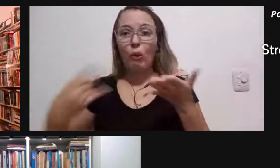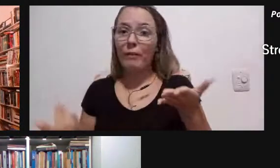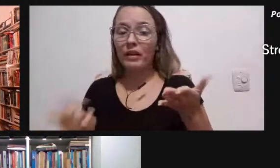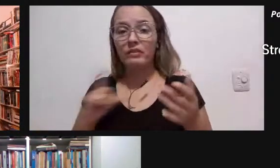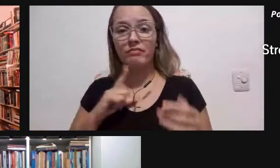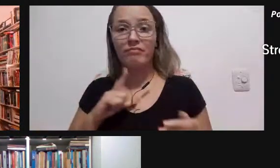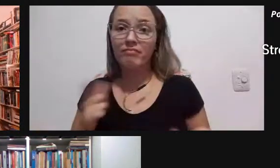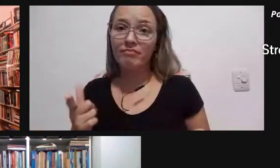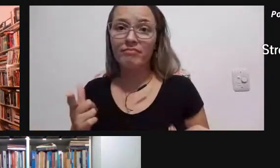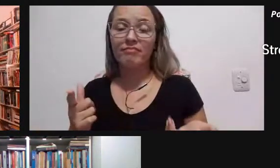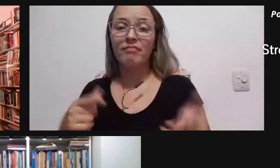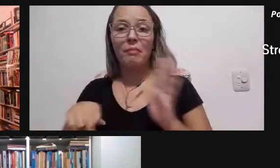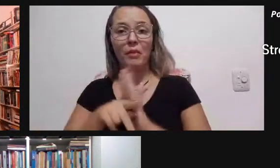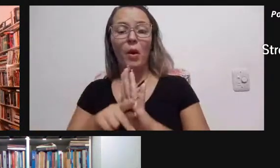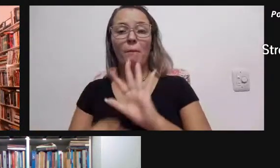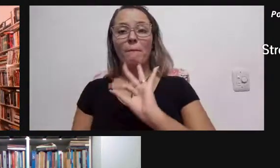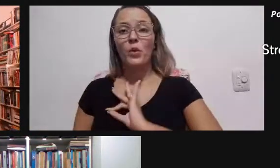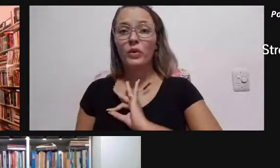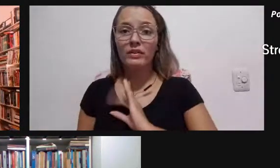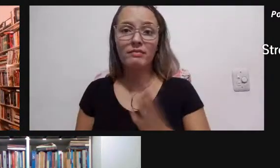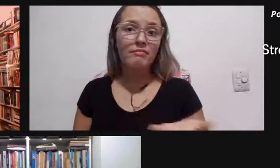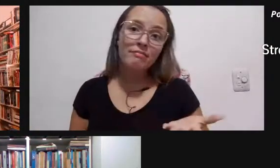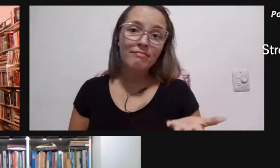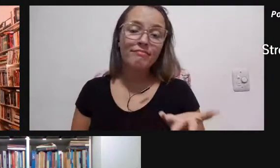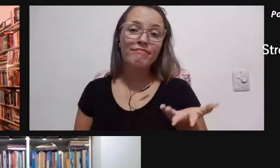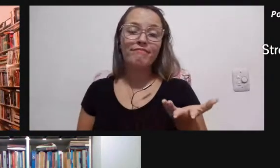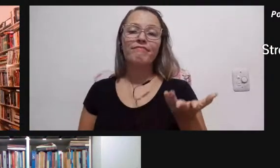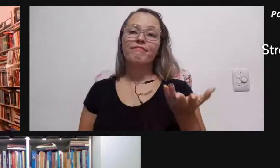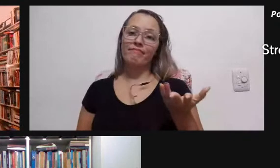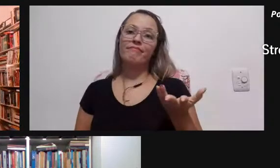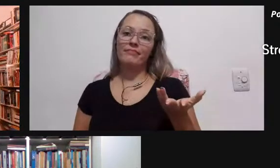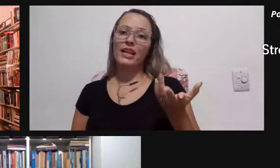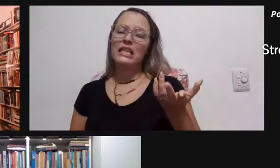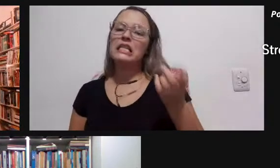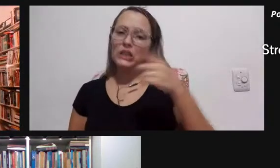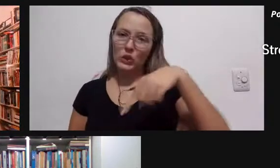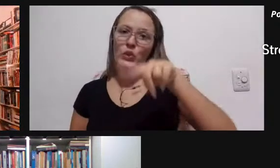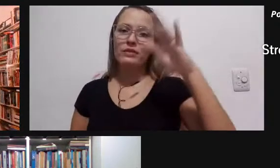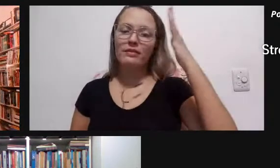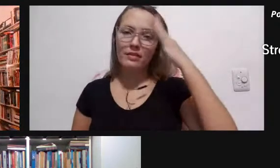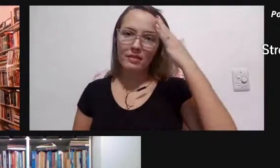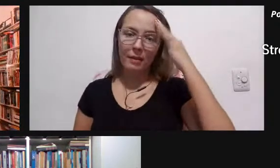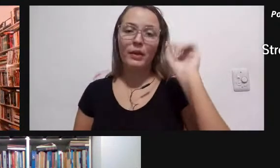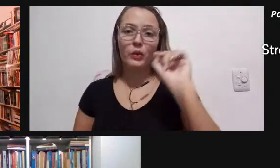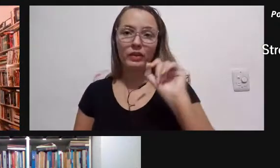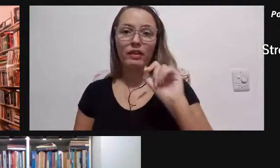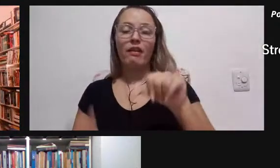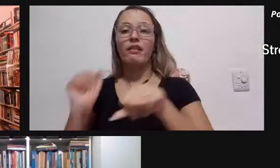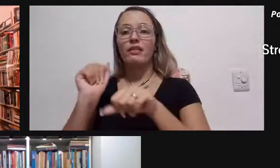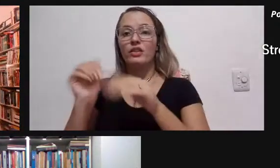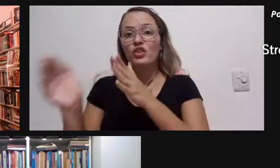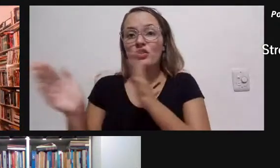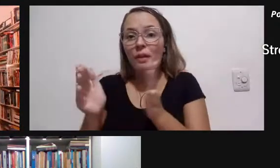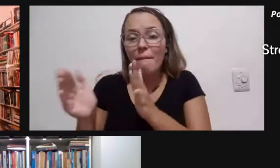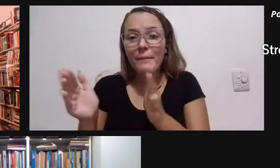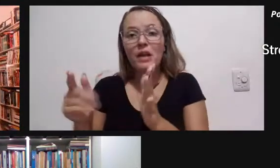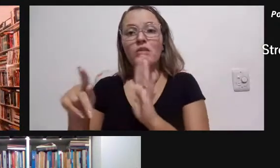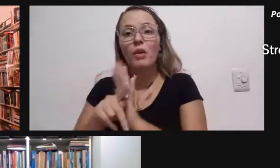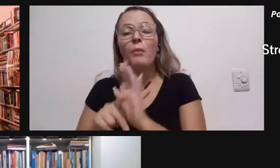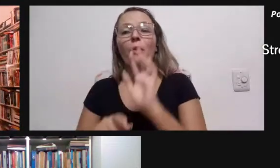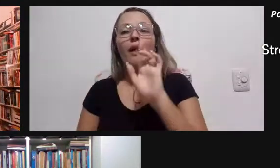repressão. A gente sabe que esses espaços de religiosidade de matriz africana